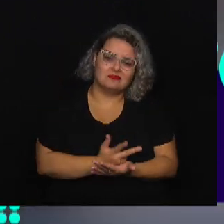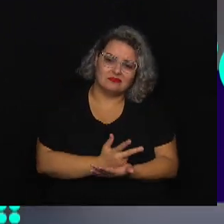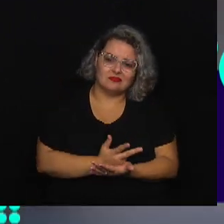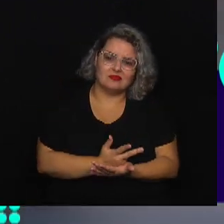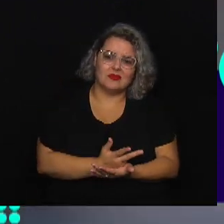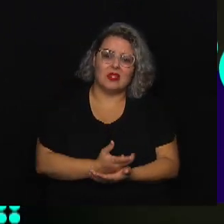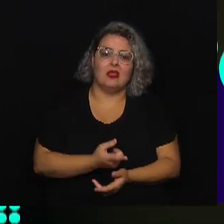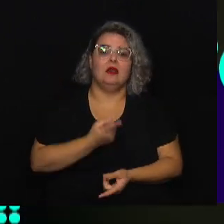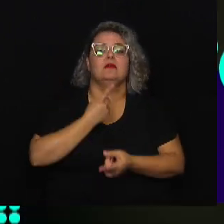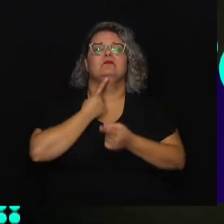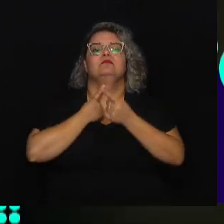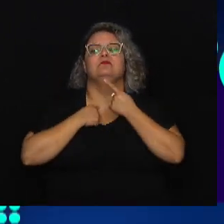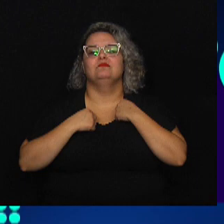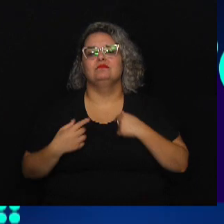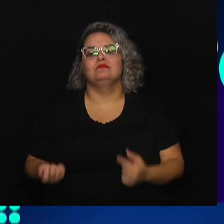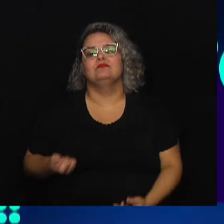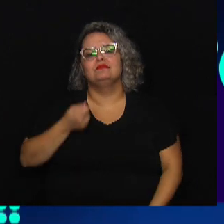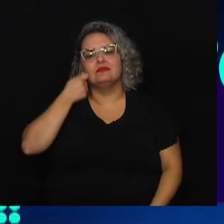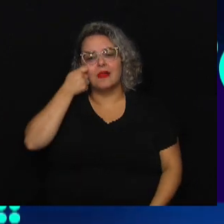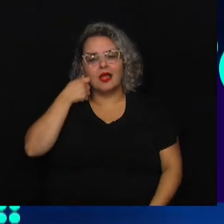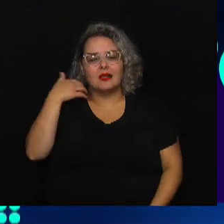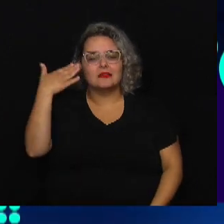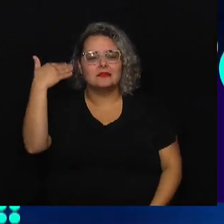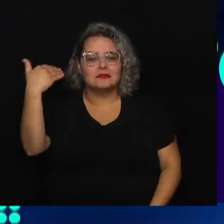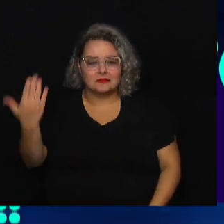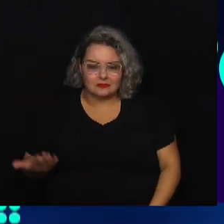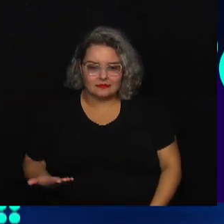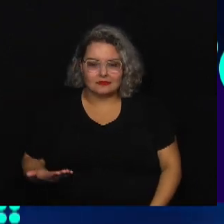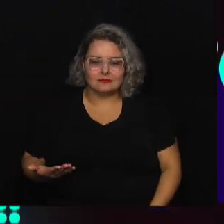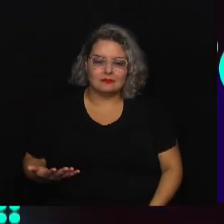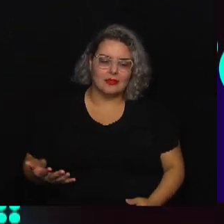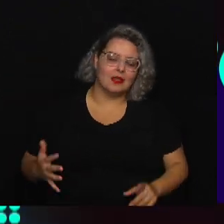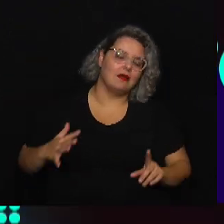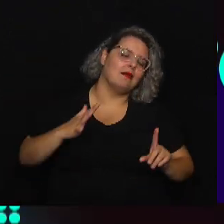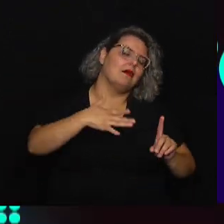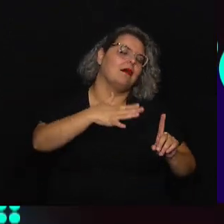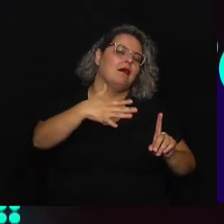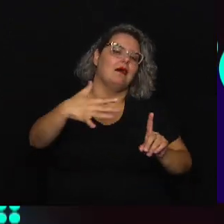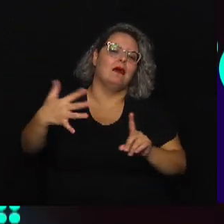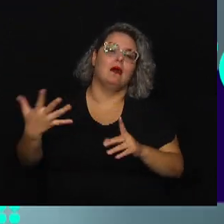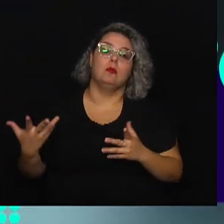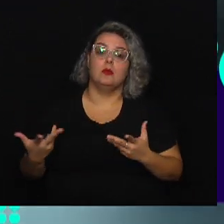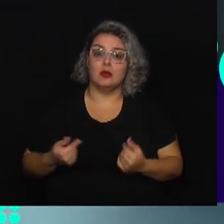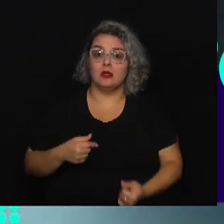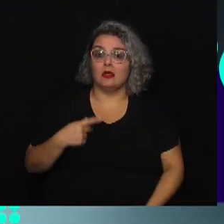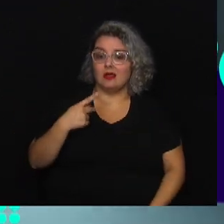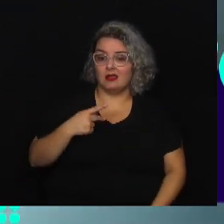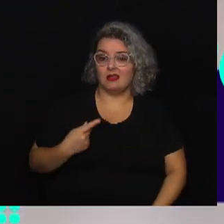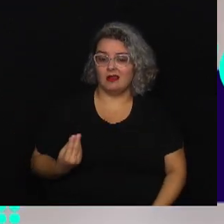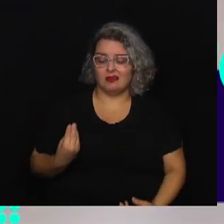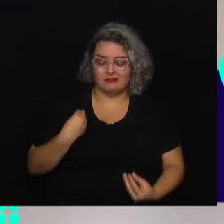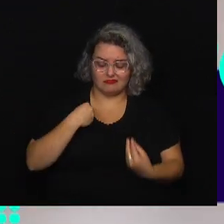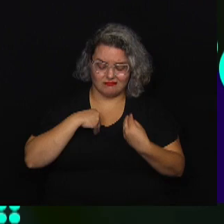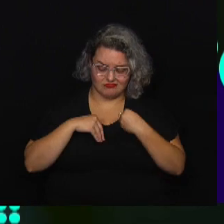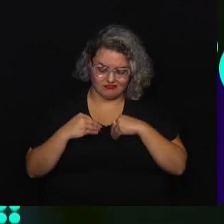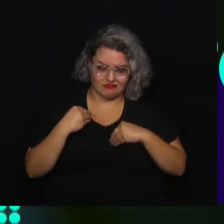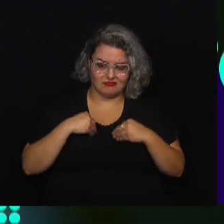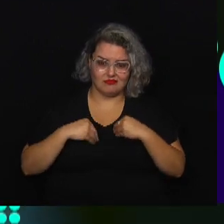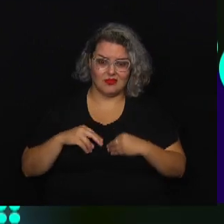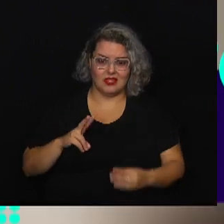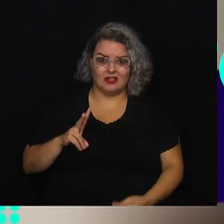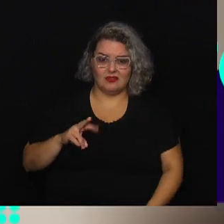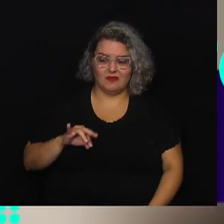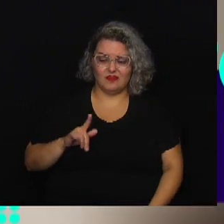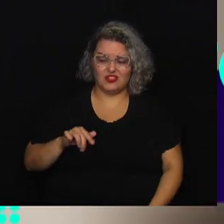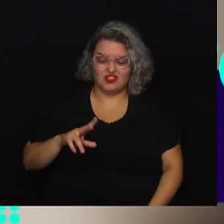de tornar-se uma atriz famosa para ser adorada por todos, ela vive oprimida pela vigilância e ódio